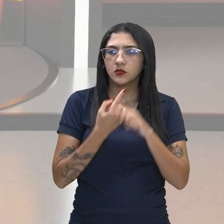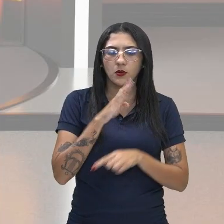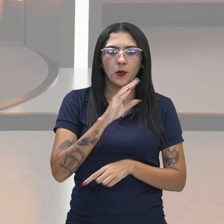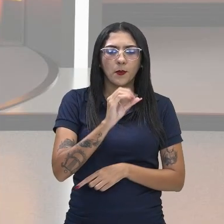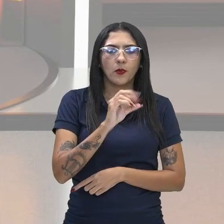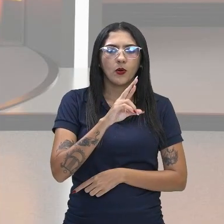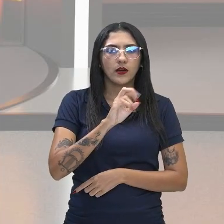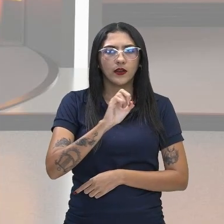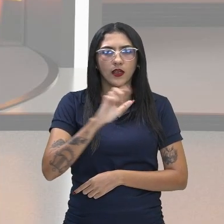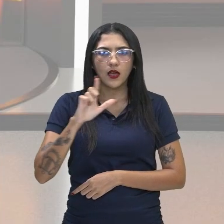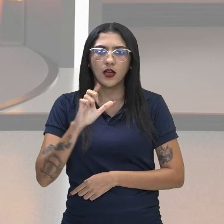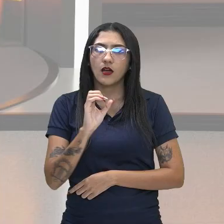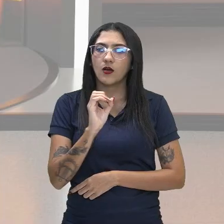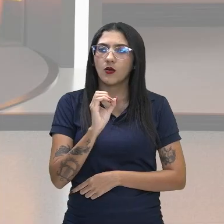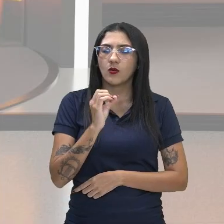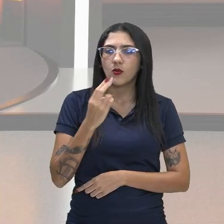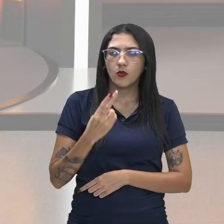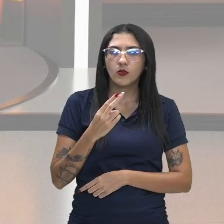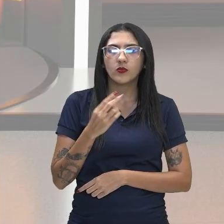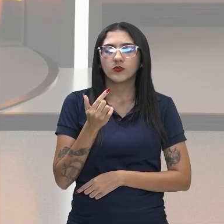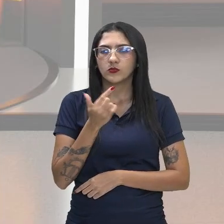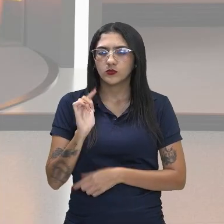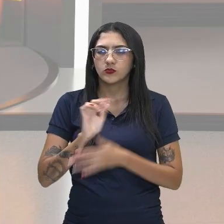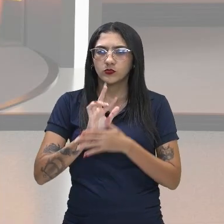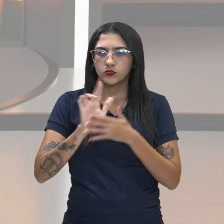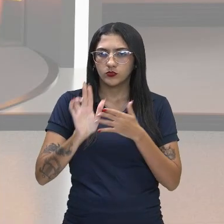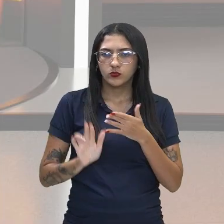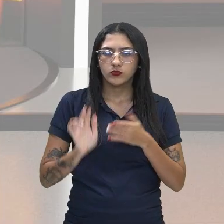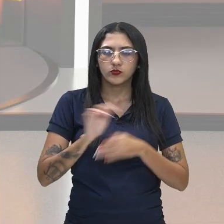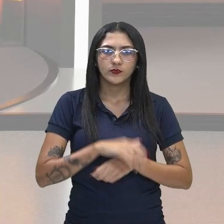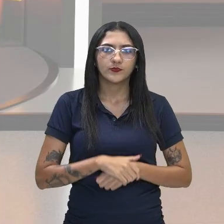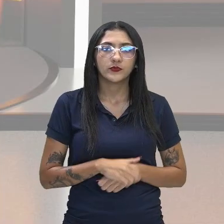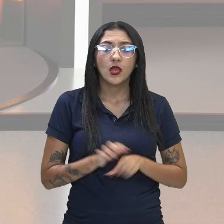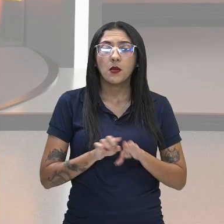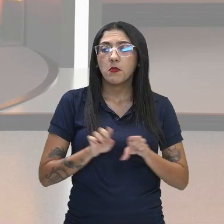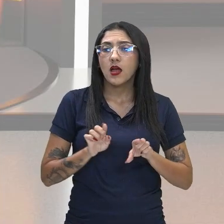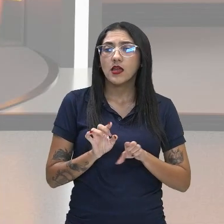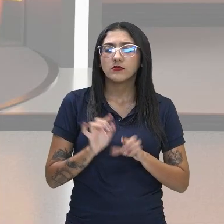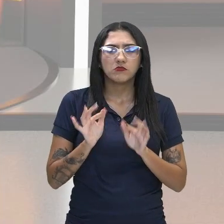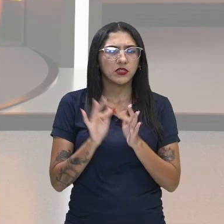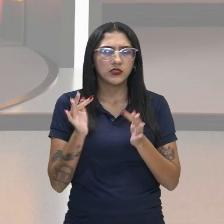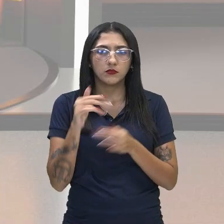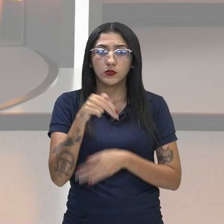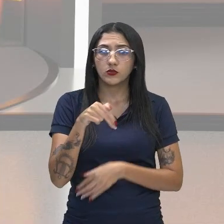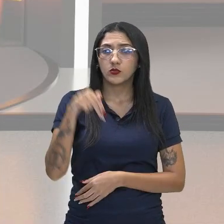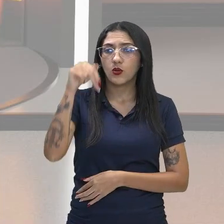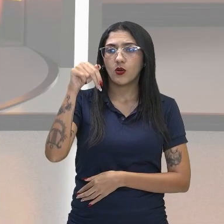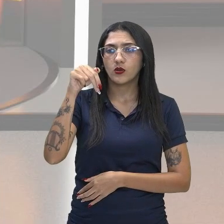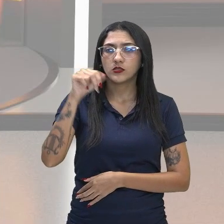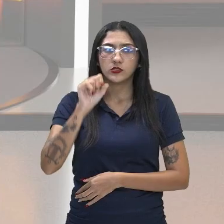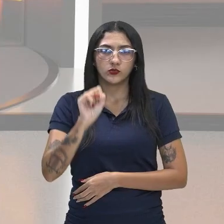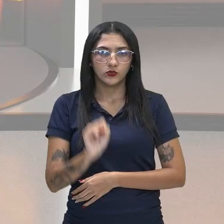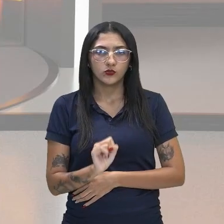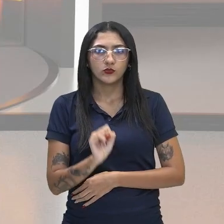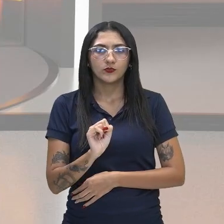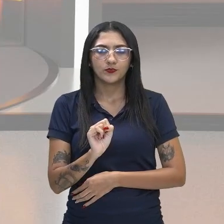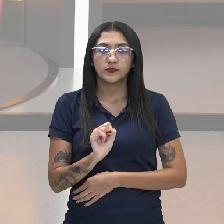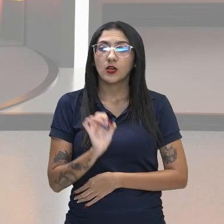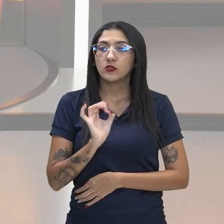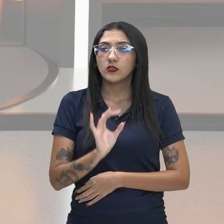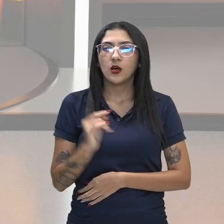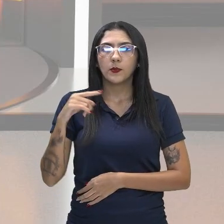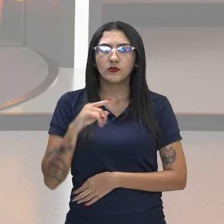ou boreal. Mas, no geral, a gente tem aí hemisfério norte e hemisfério sul. Apenas para